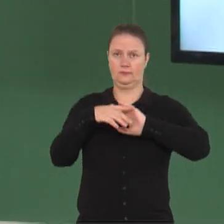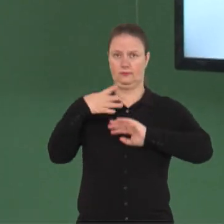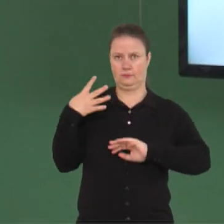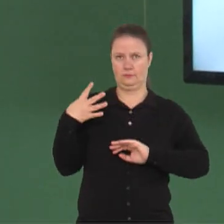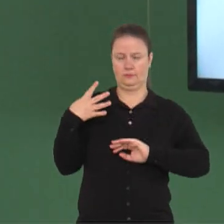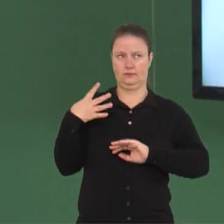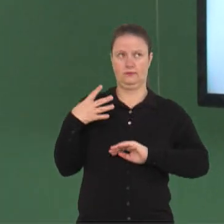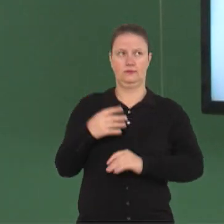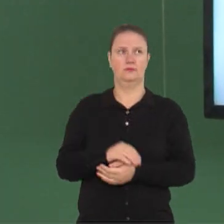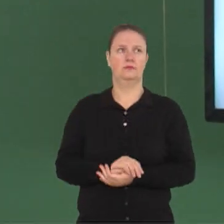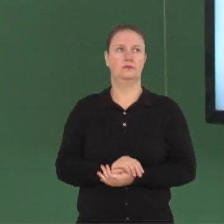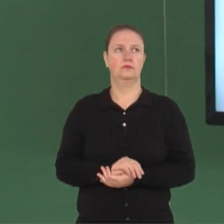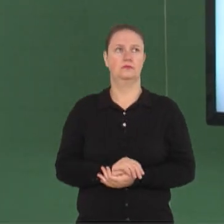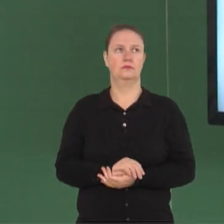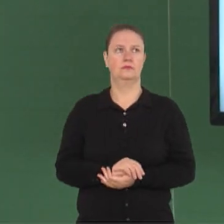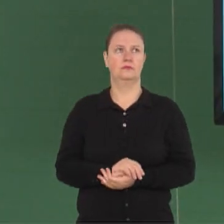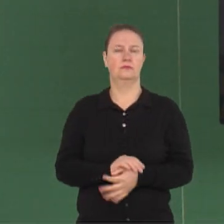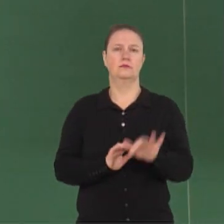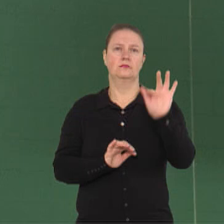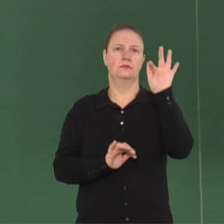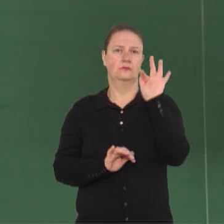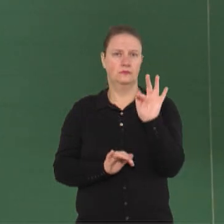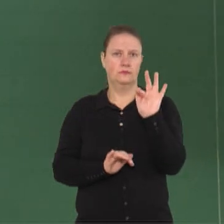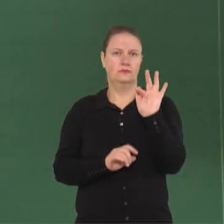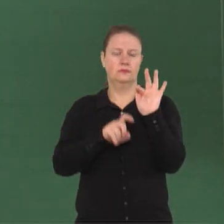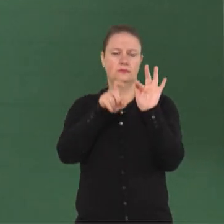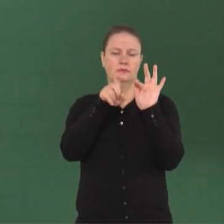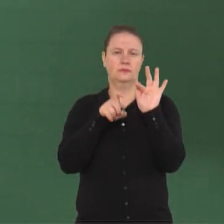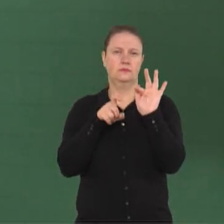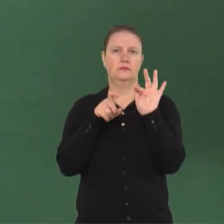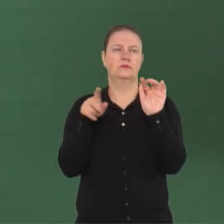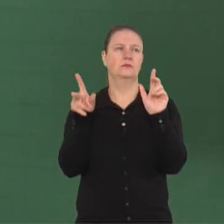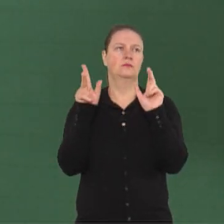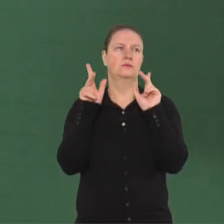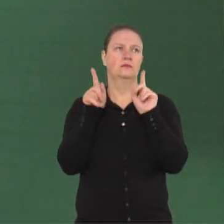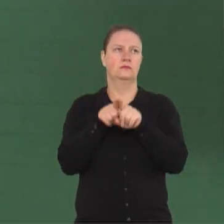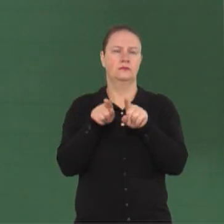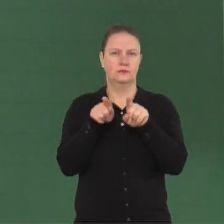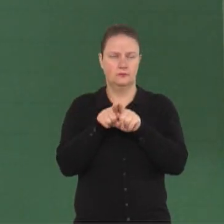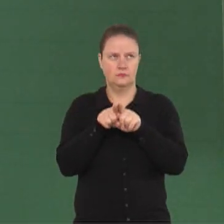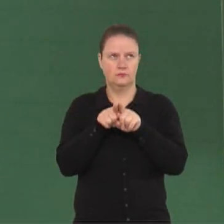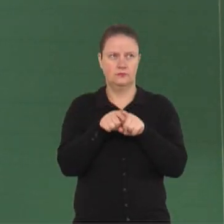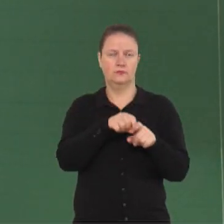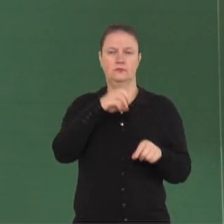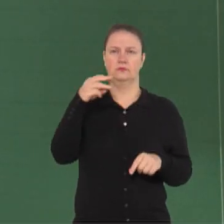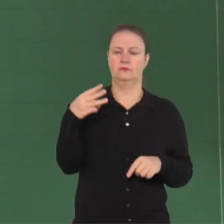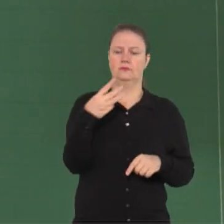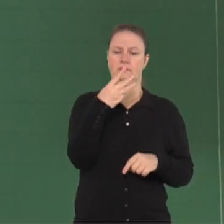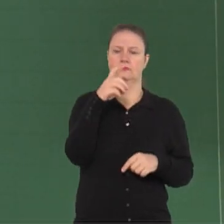em relação à função f de x igual 3x²